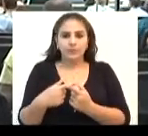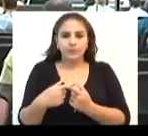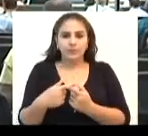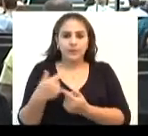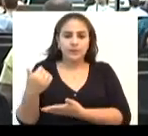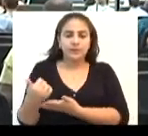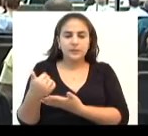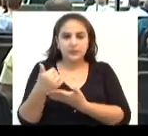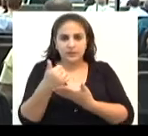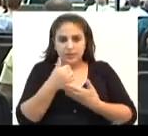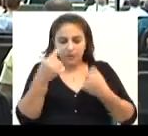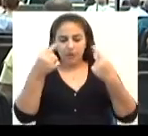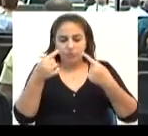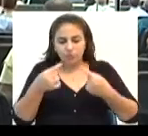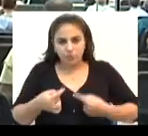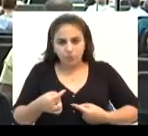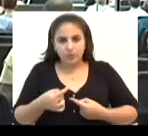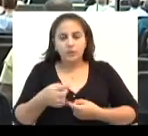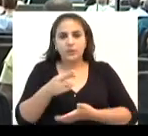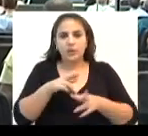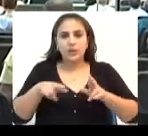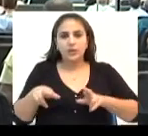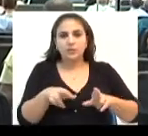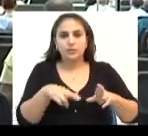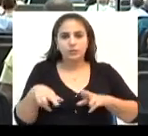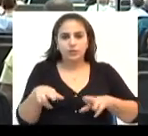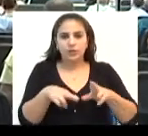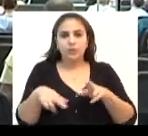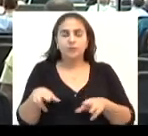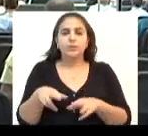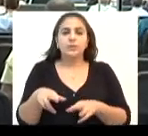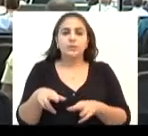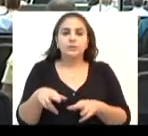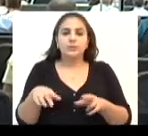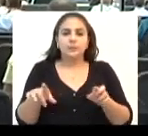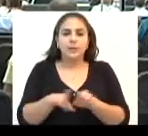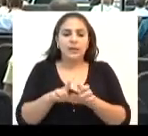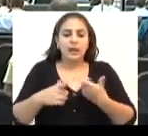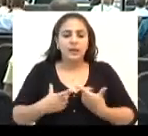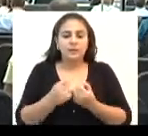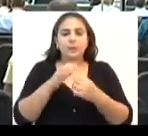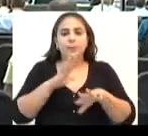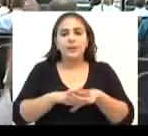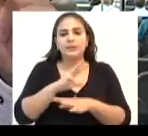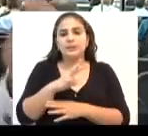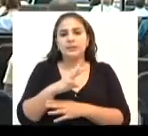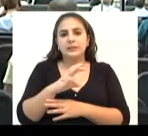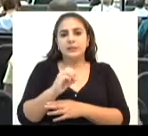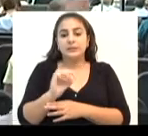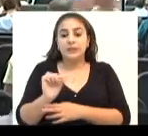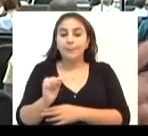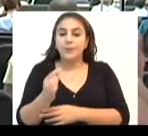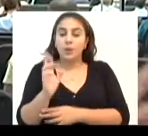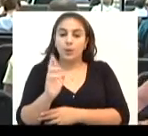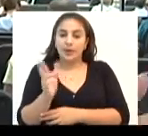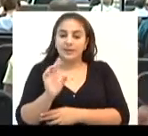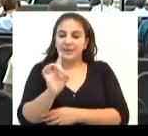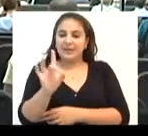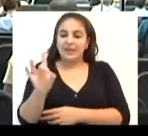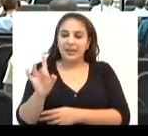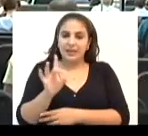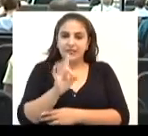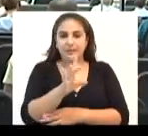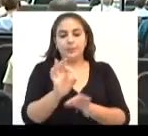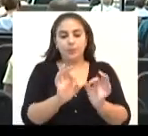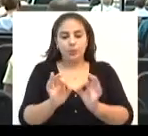de trazer aquela estrutura da região metropolitana, gastando mais de R$30 mil por cada programa de